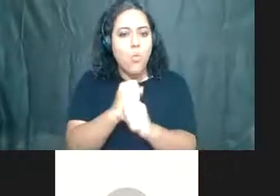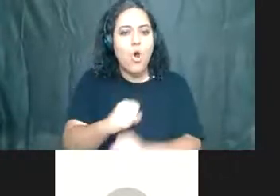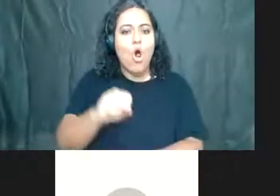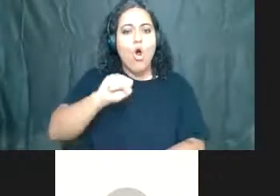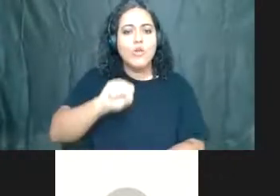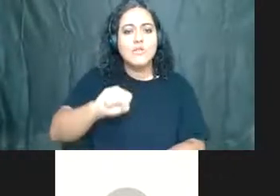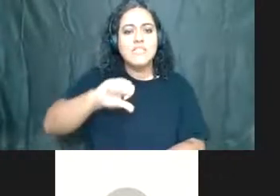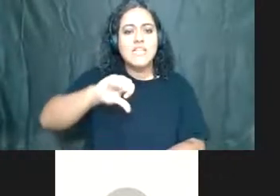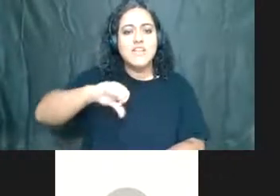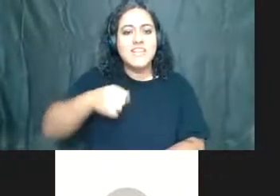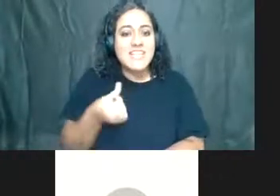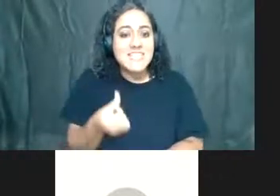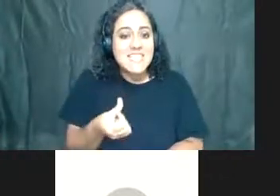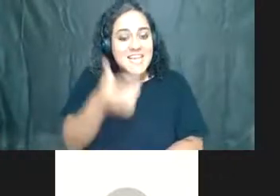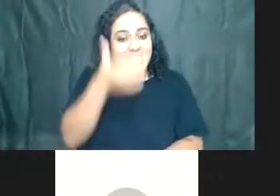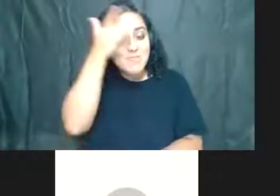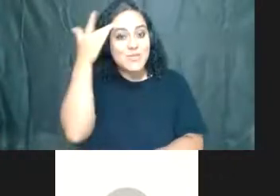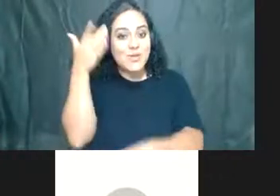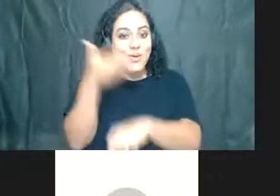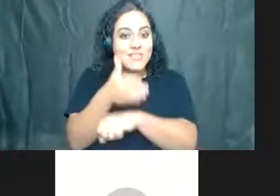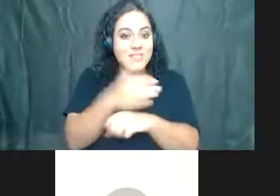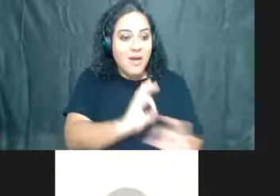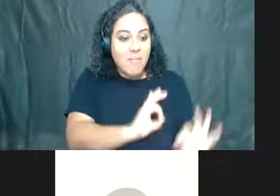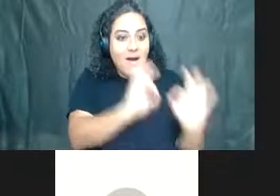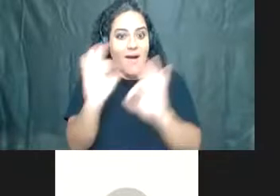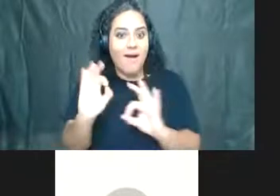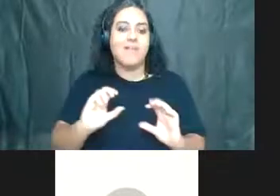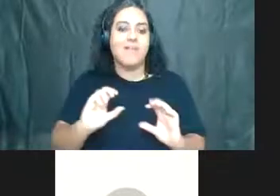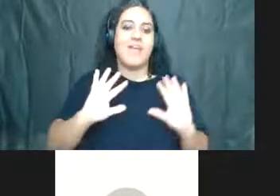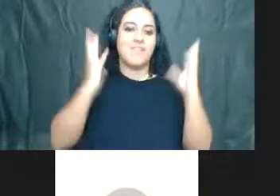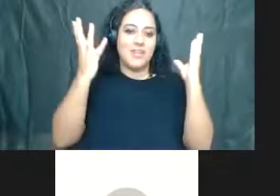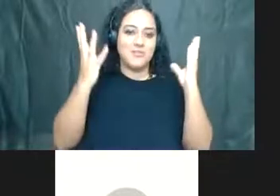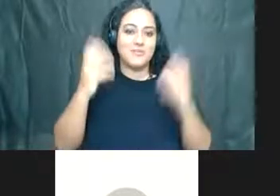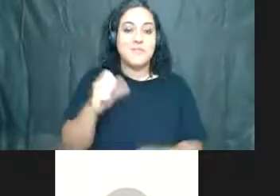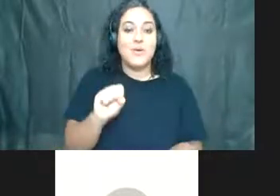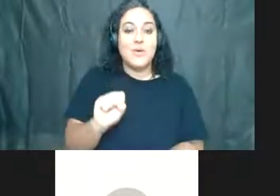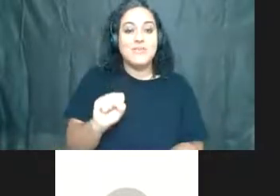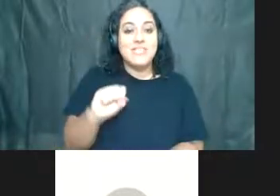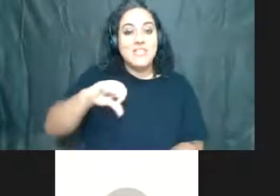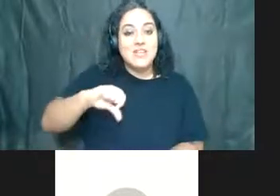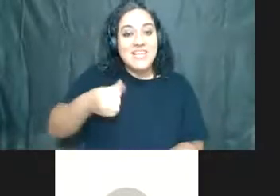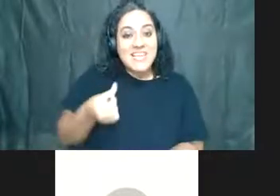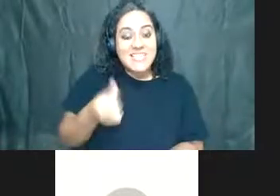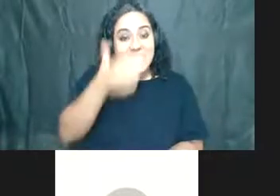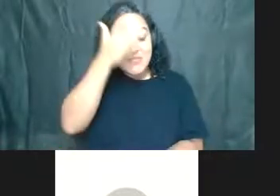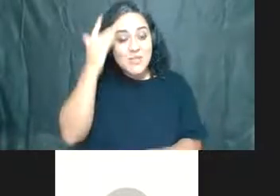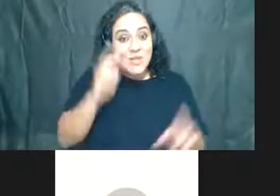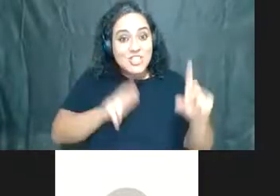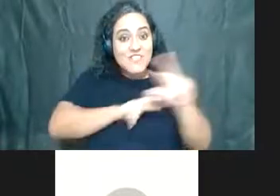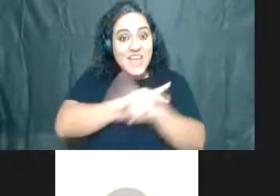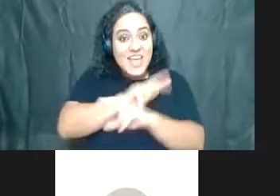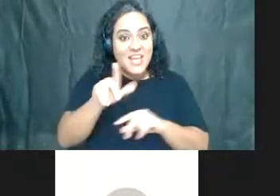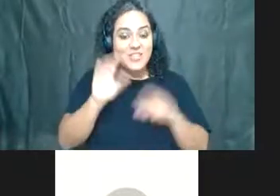896 pessoas acessando o evento. 896 pessoas diferentes somente para o